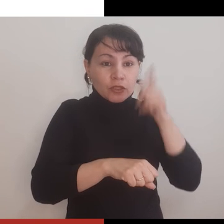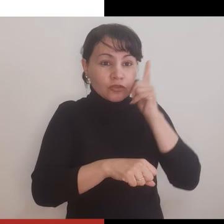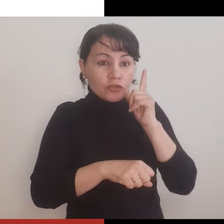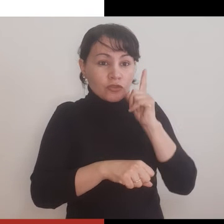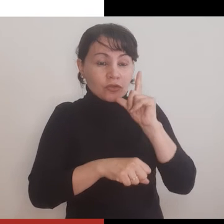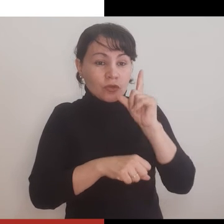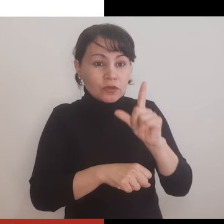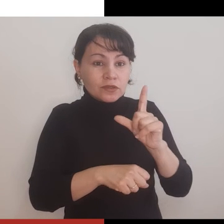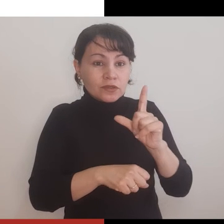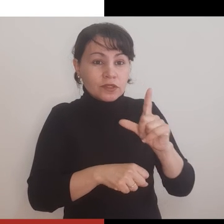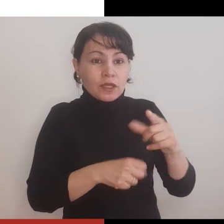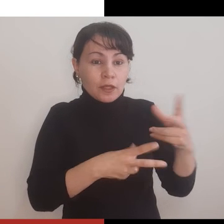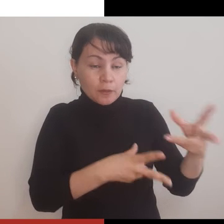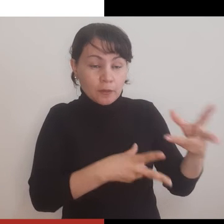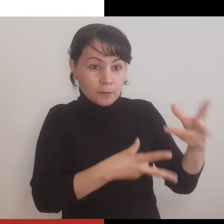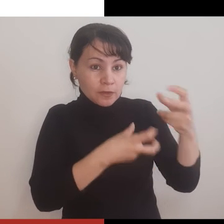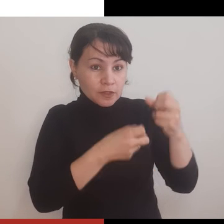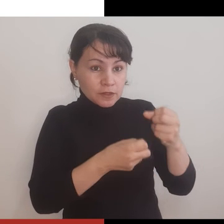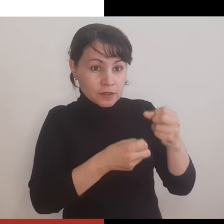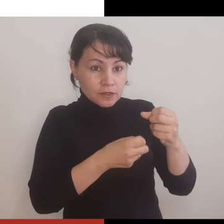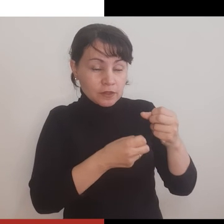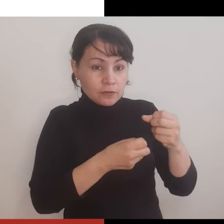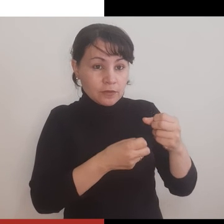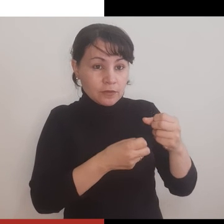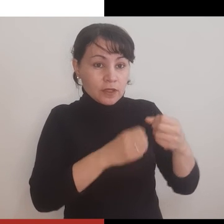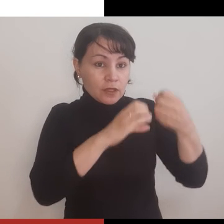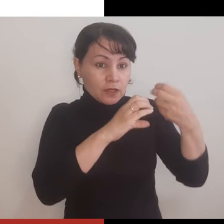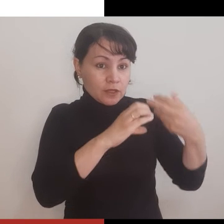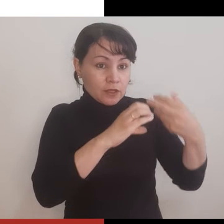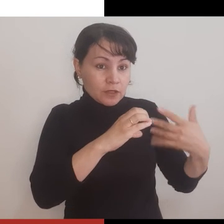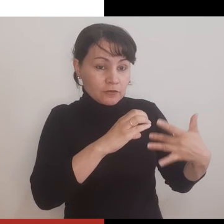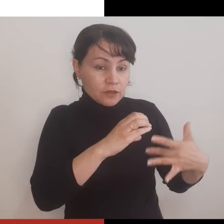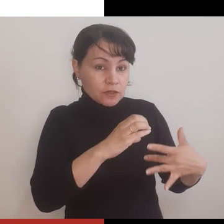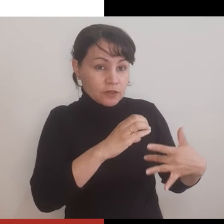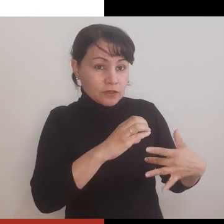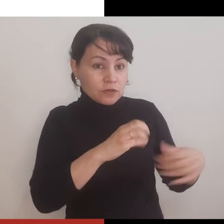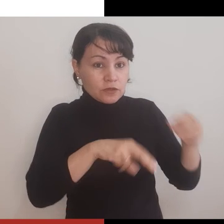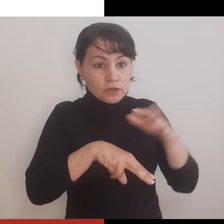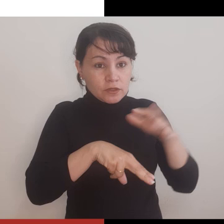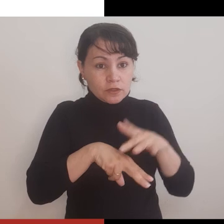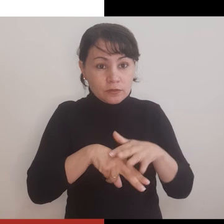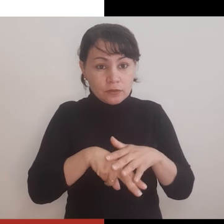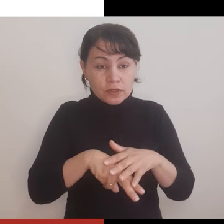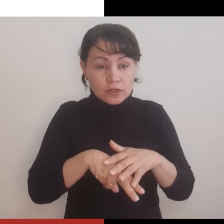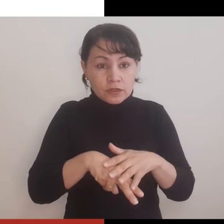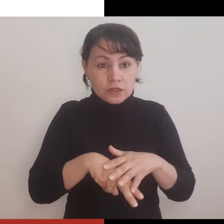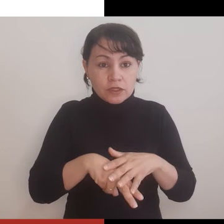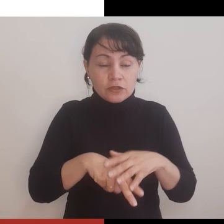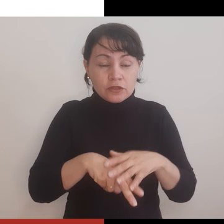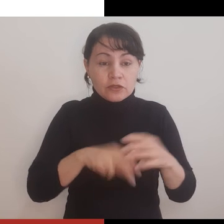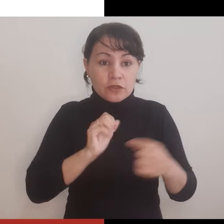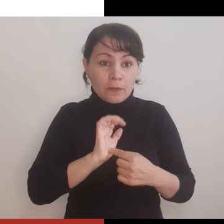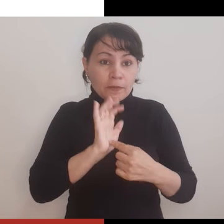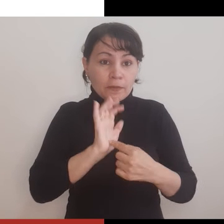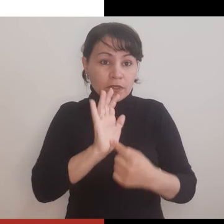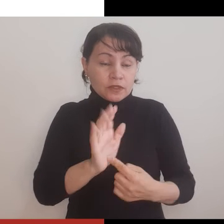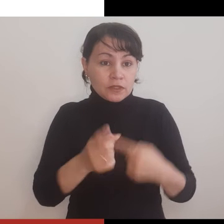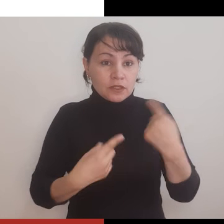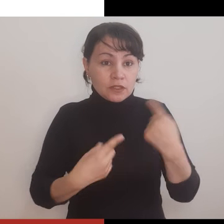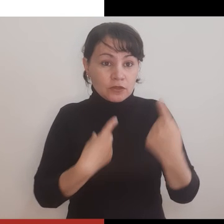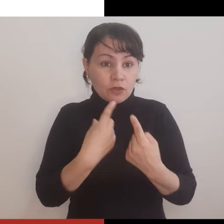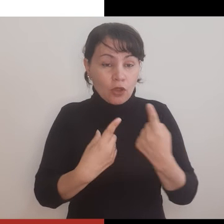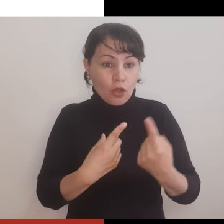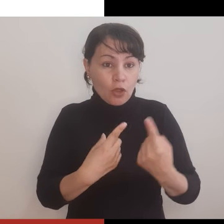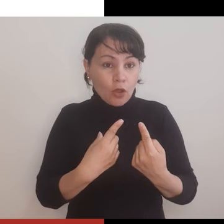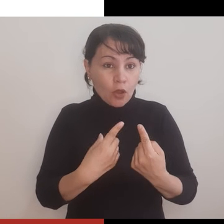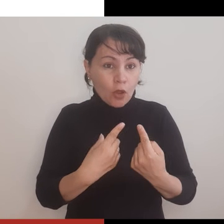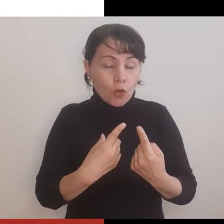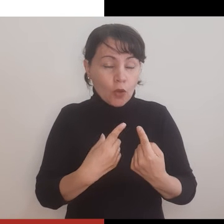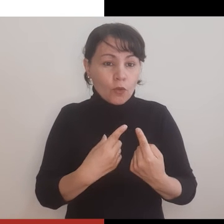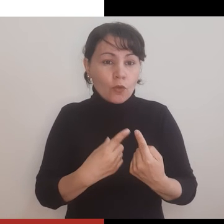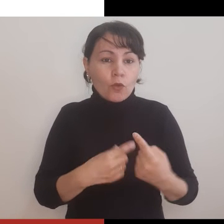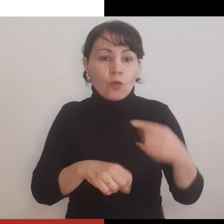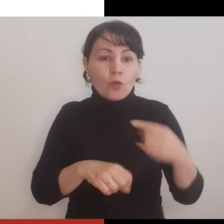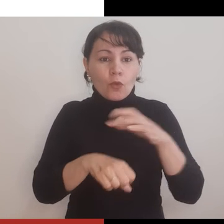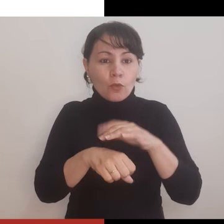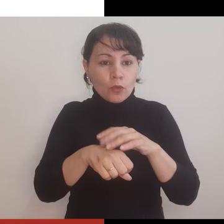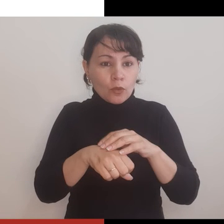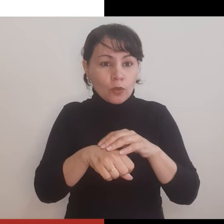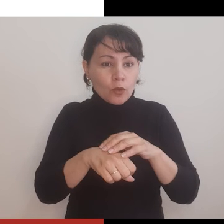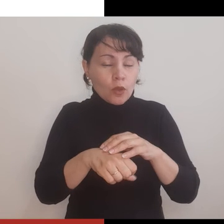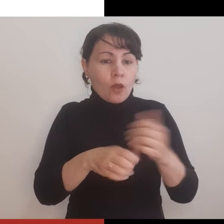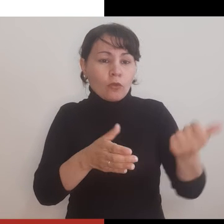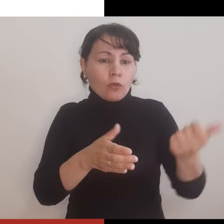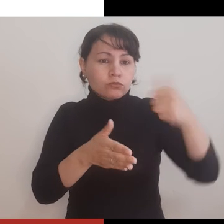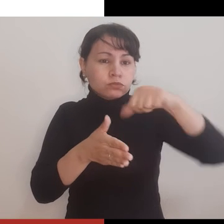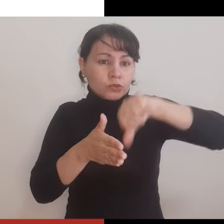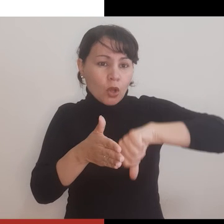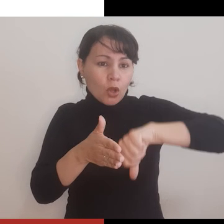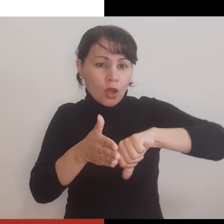consegue observar e determinar se esse paciente está apresentando algum agravo ou alguma